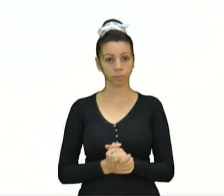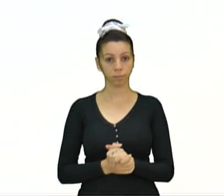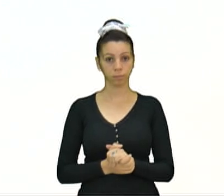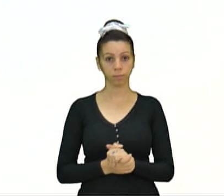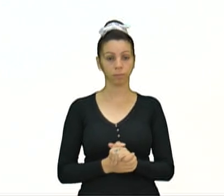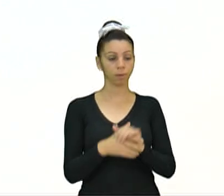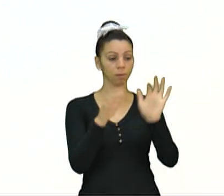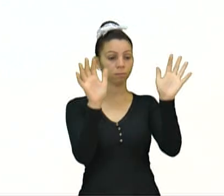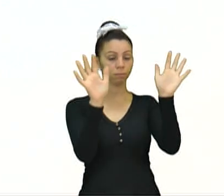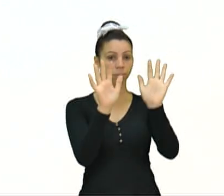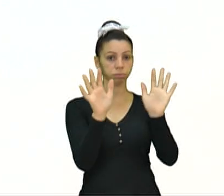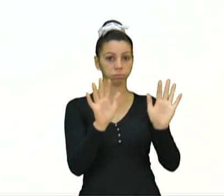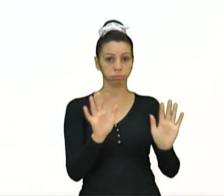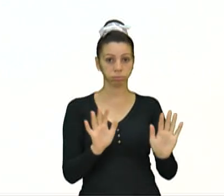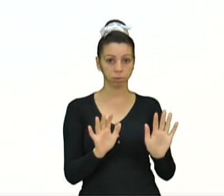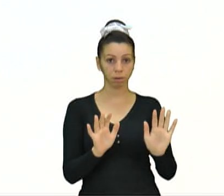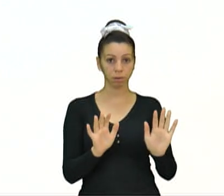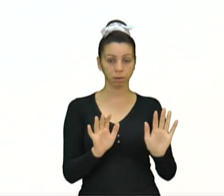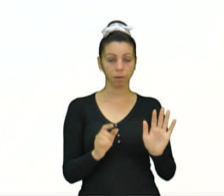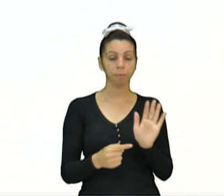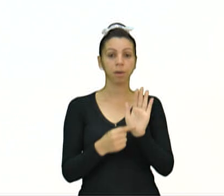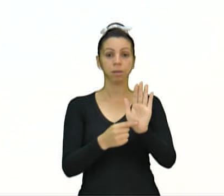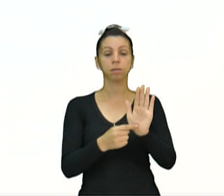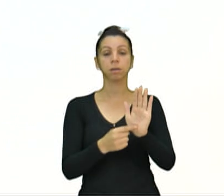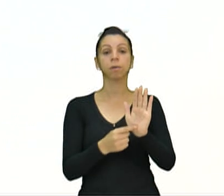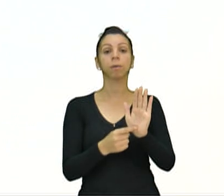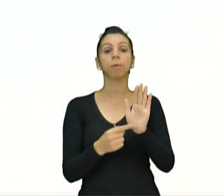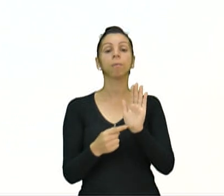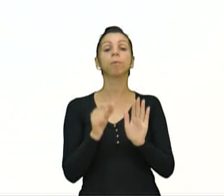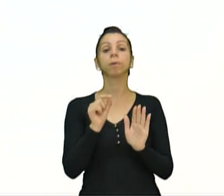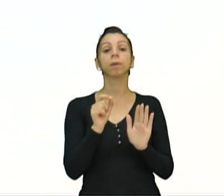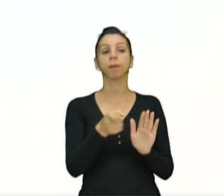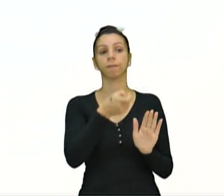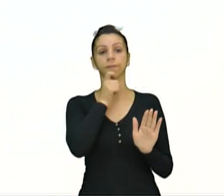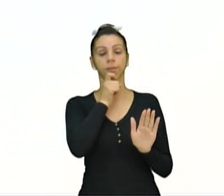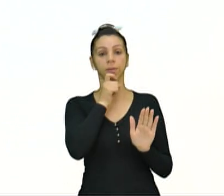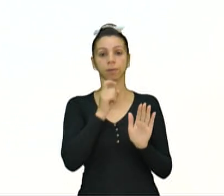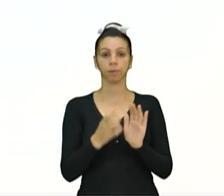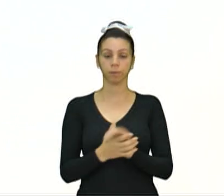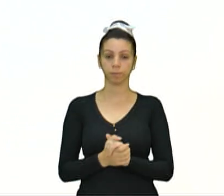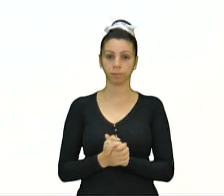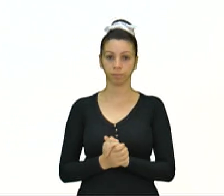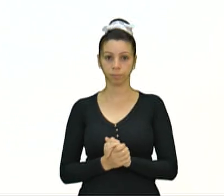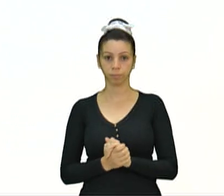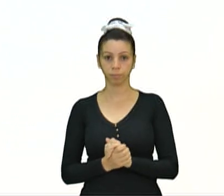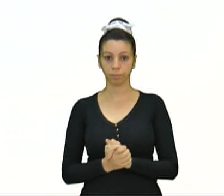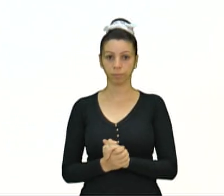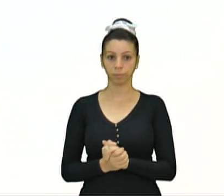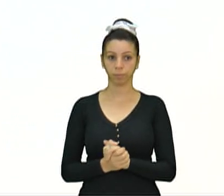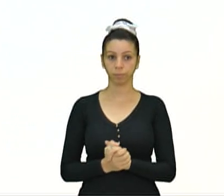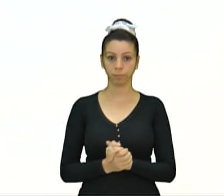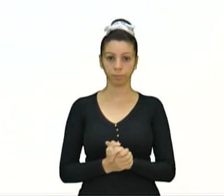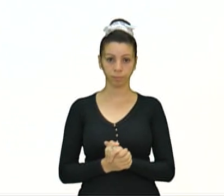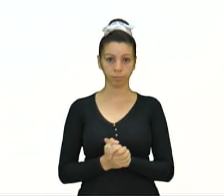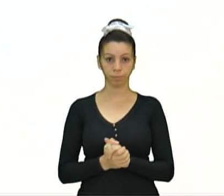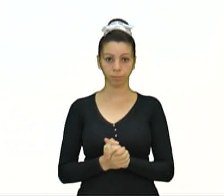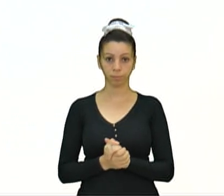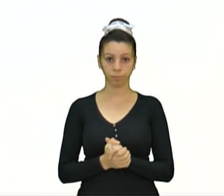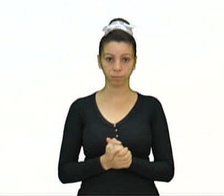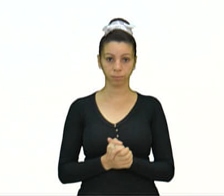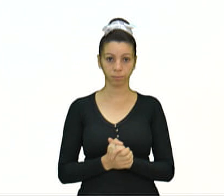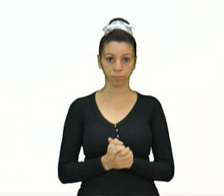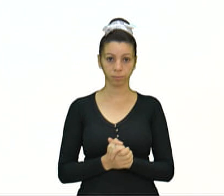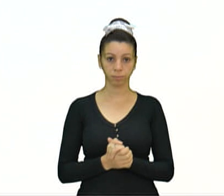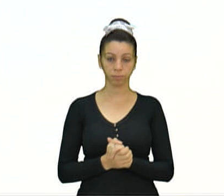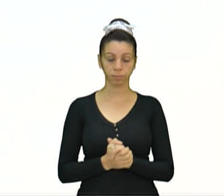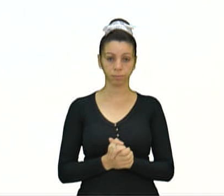para indicar frio. Daí a frase foi essa daqui, olha. Canada is as cold as Russia